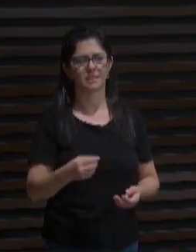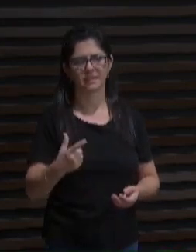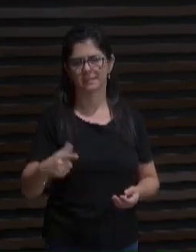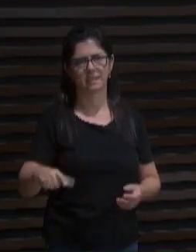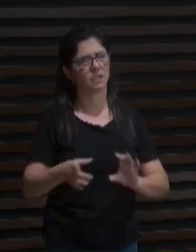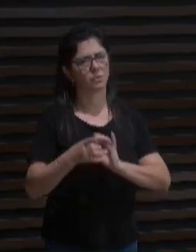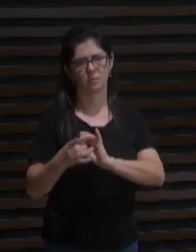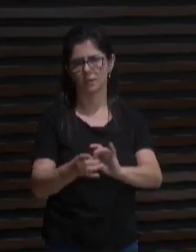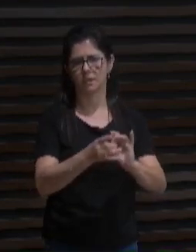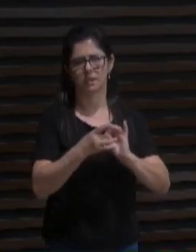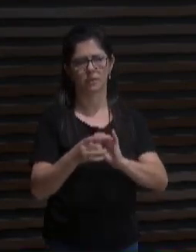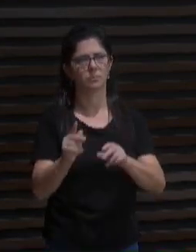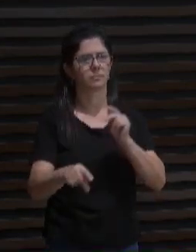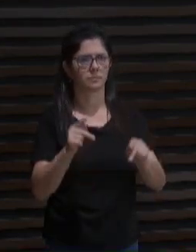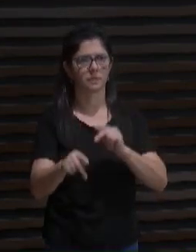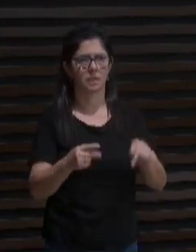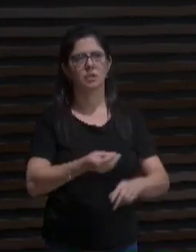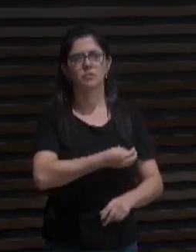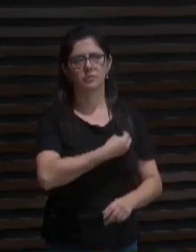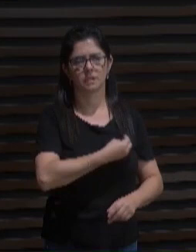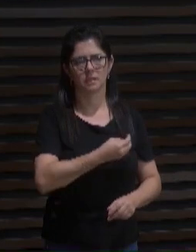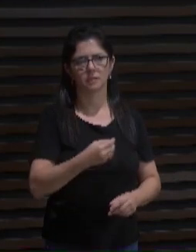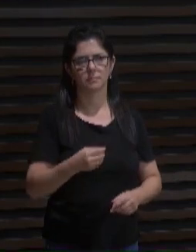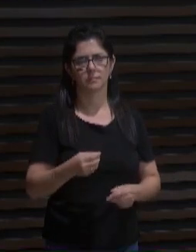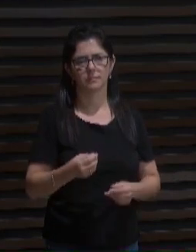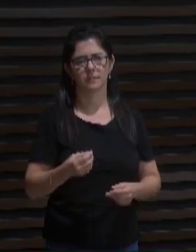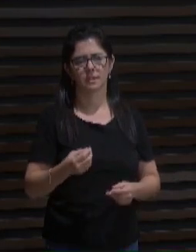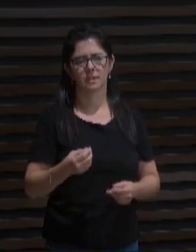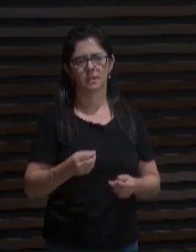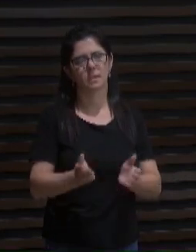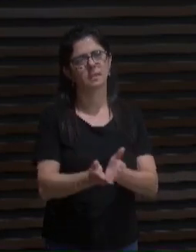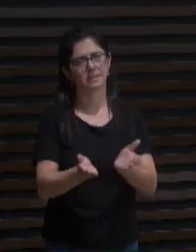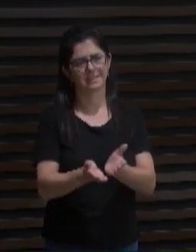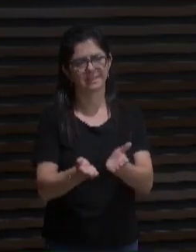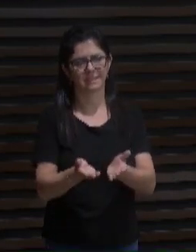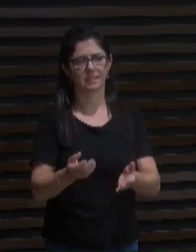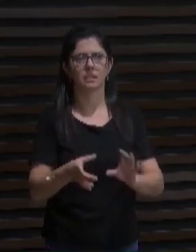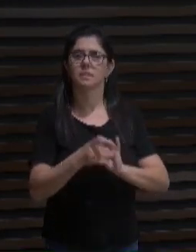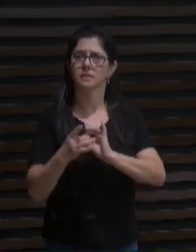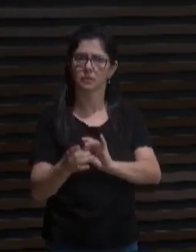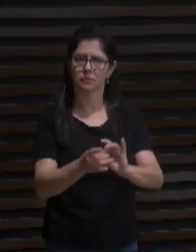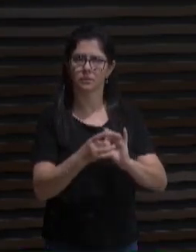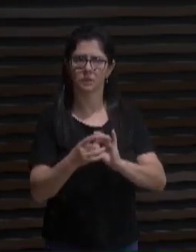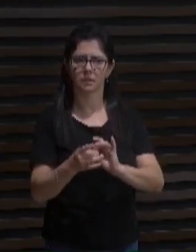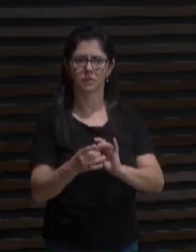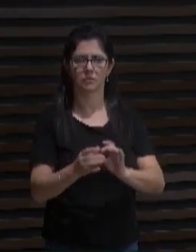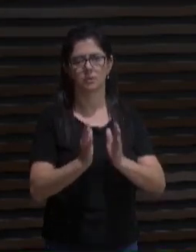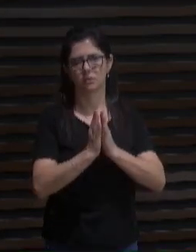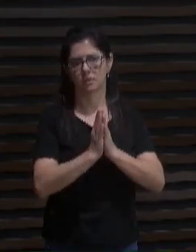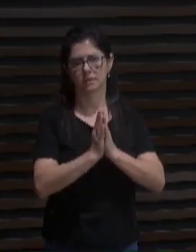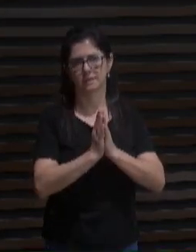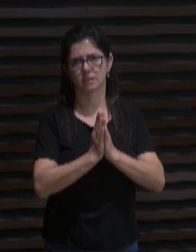existe vida cristã sem você, oração, intimidade com o Senhor, sem oração